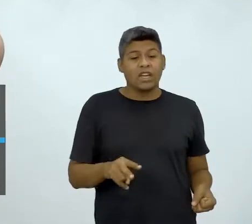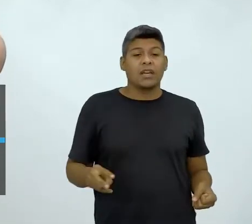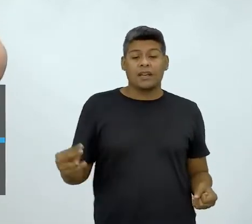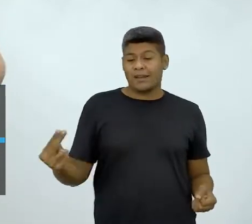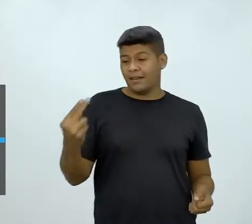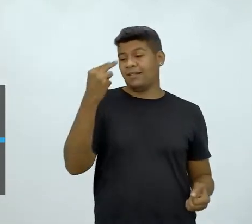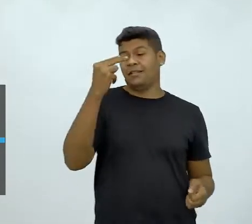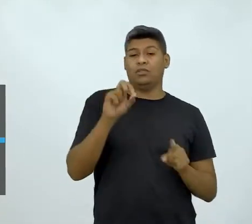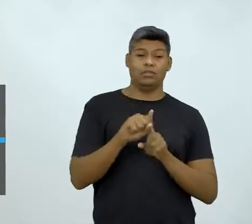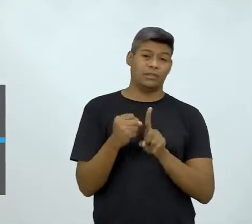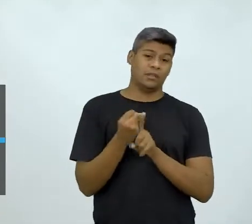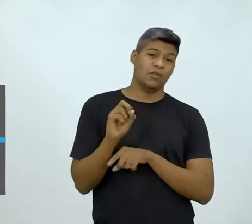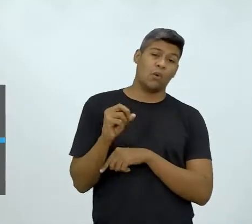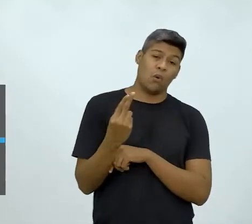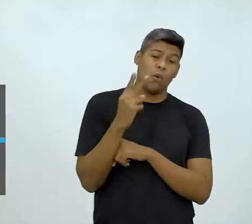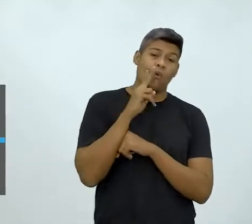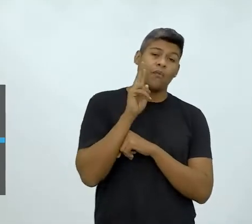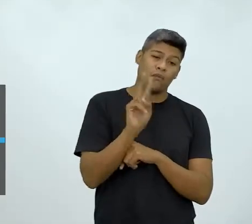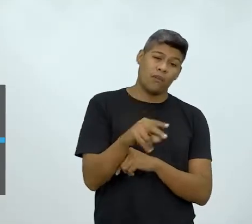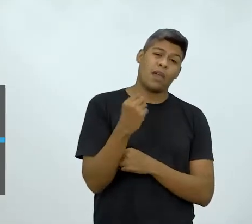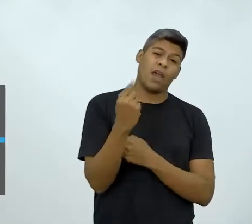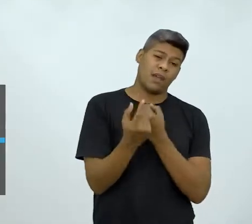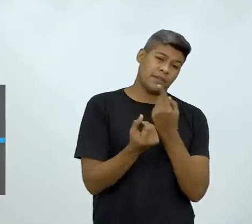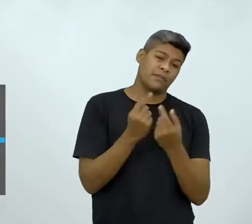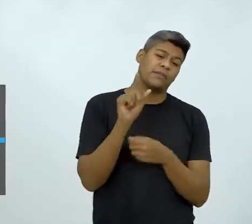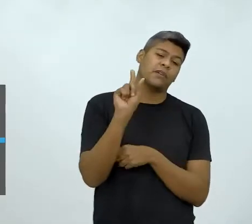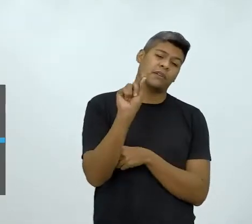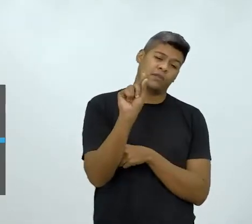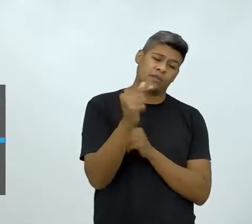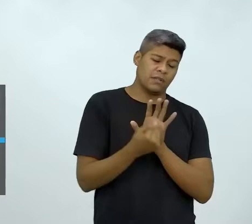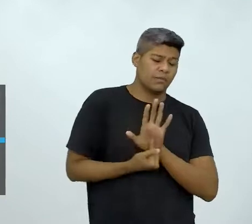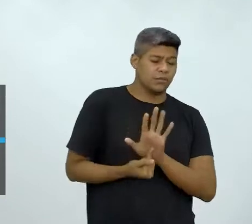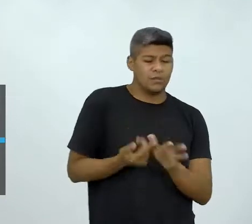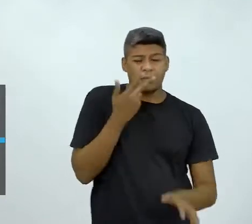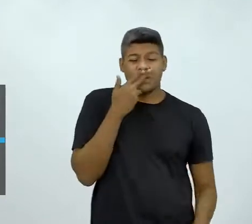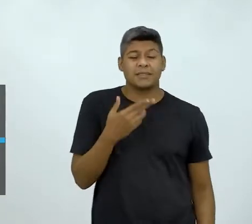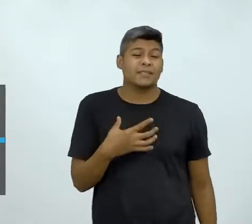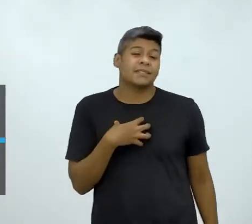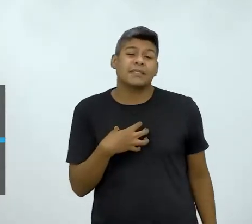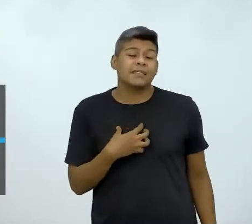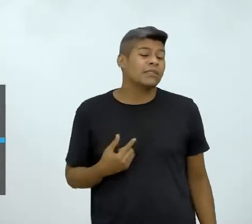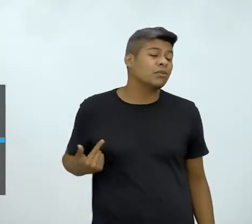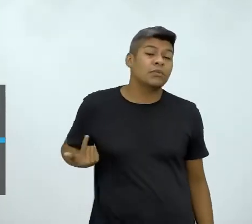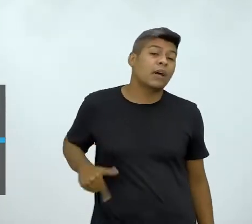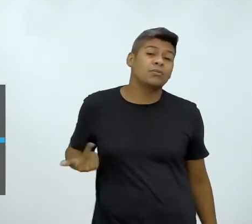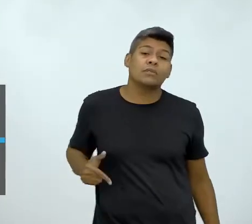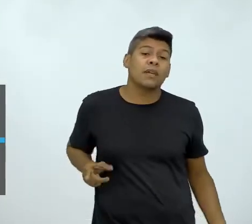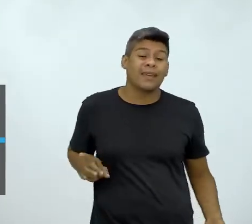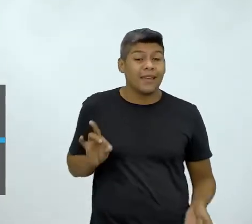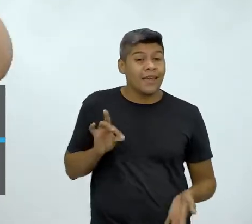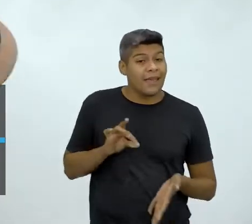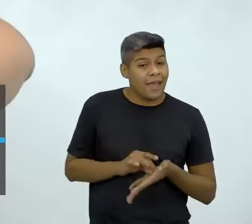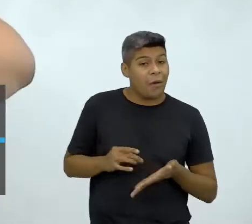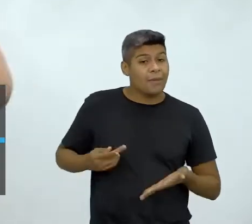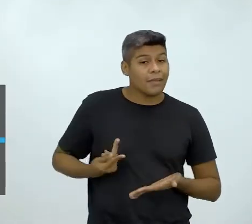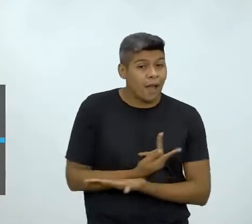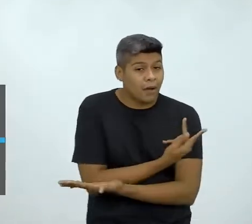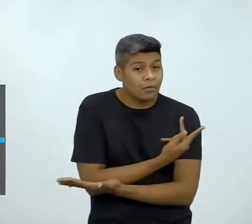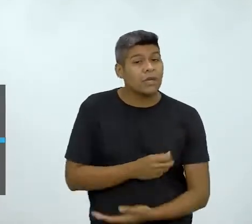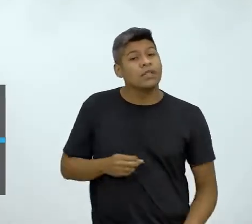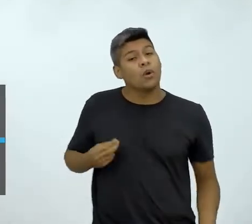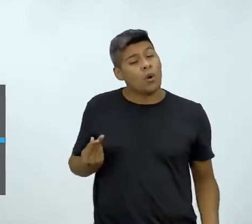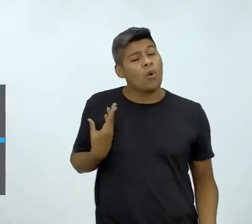ou de ver, muitas vezes, né, aquilo que está estabelecido não fazer sentido com o que está realmente acontecendo ou está